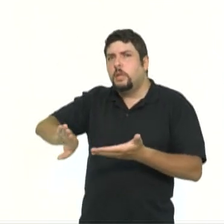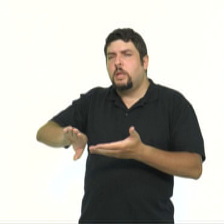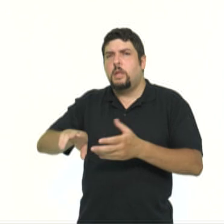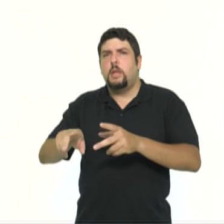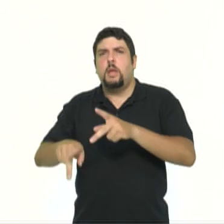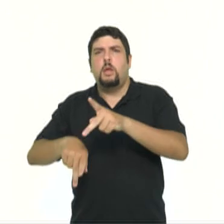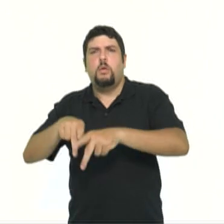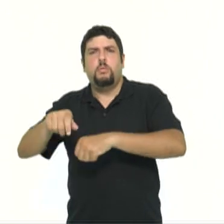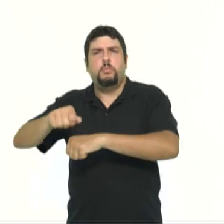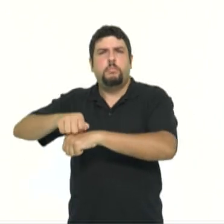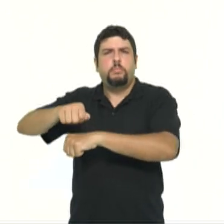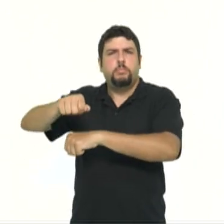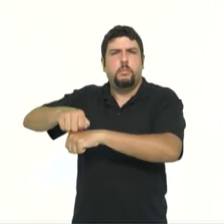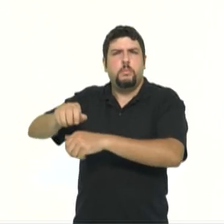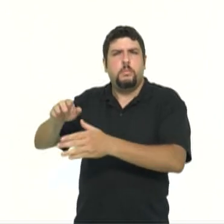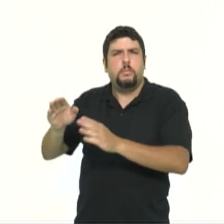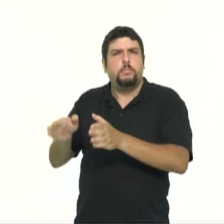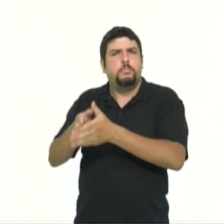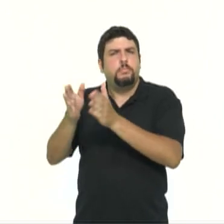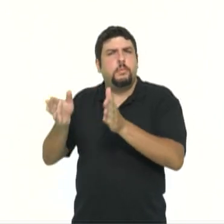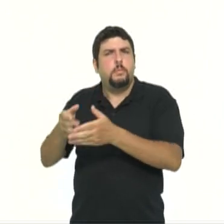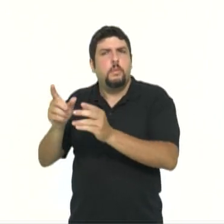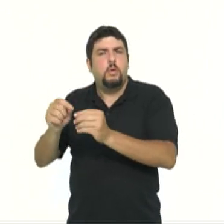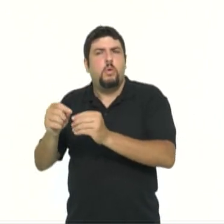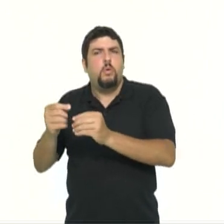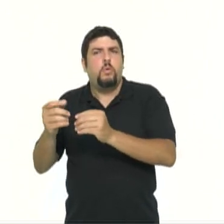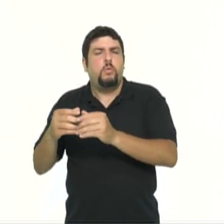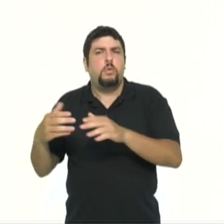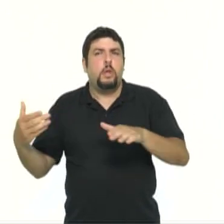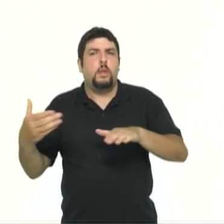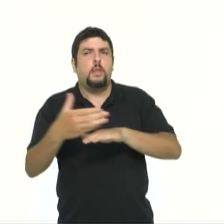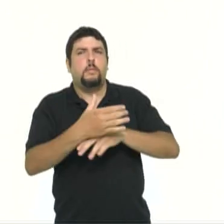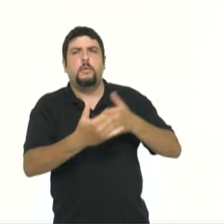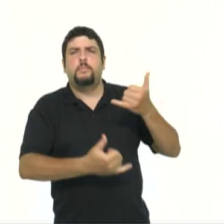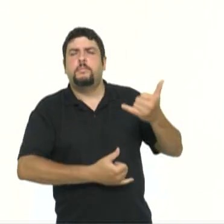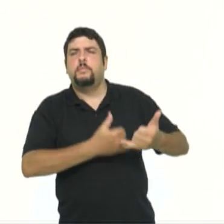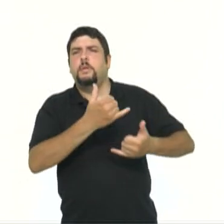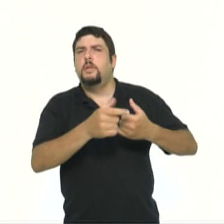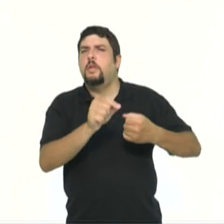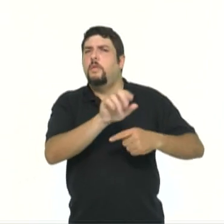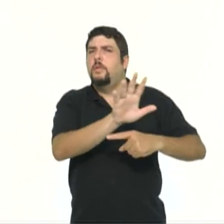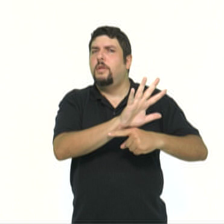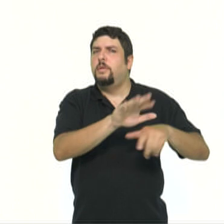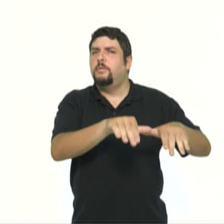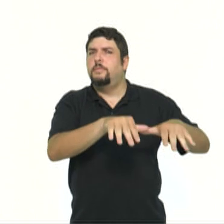do acesso à cultura e ao lazer que são proporcionados pelo cinema.